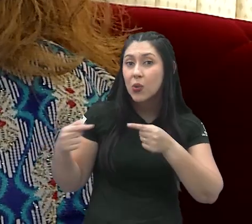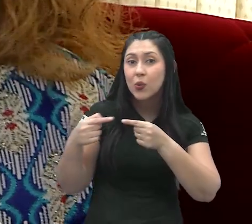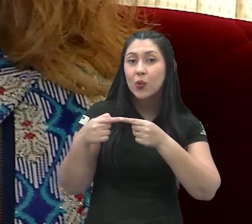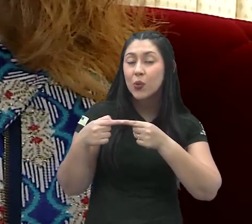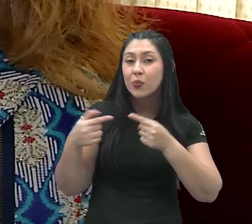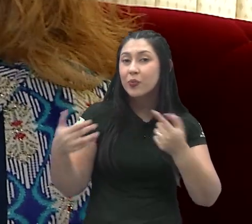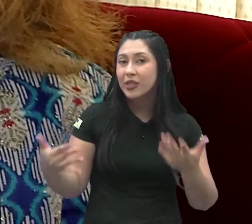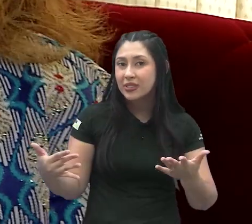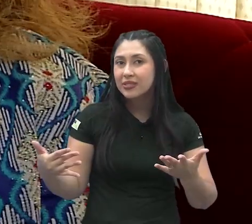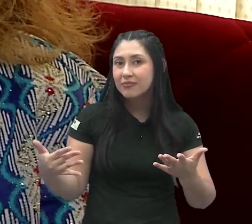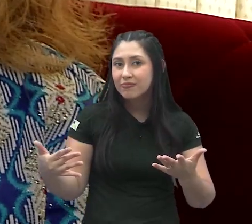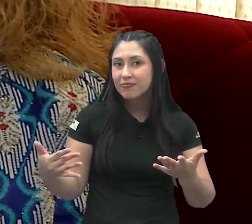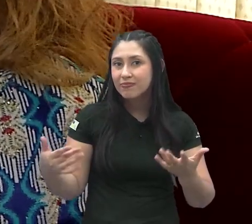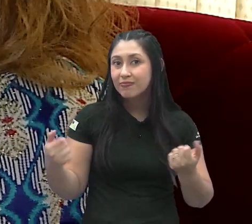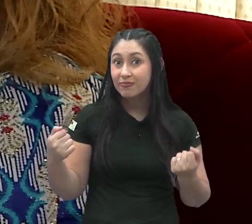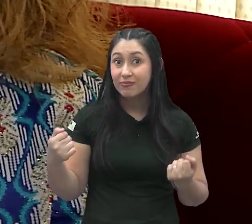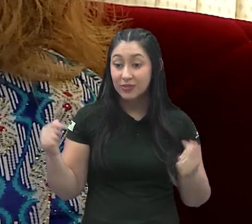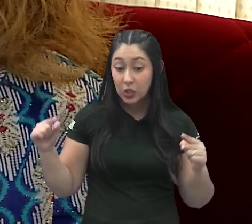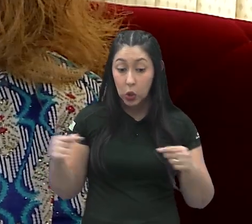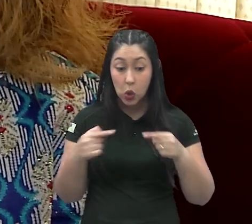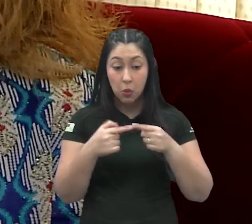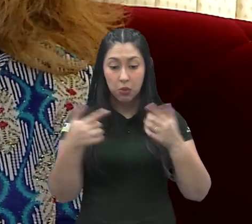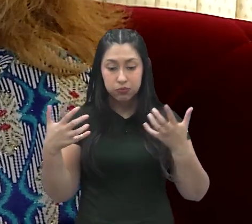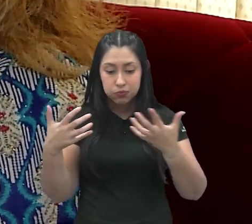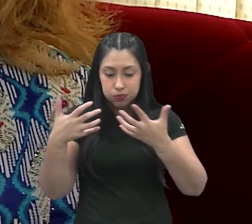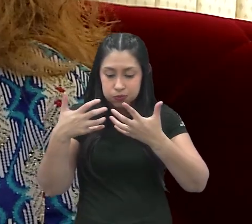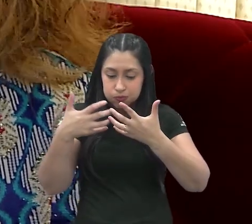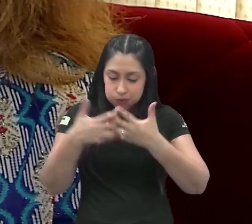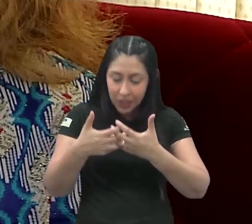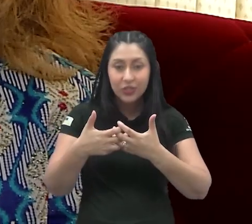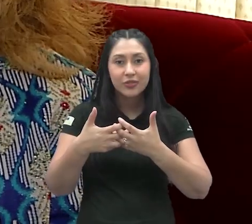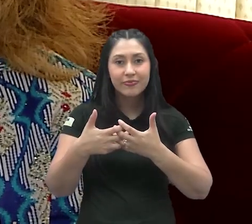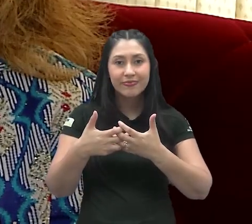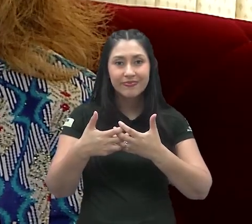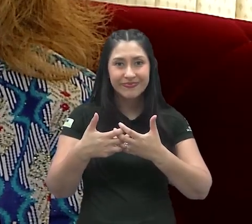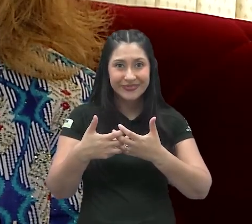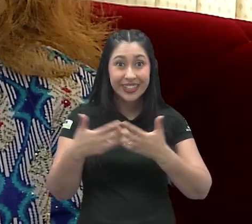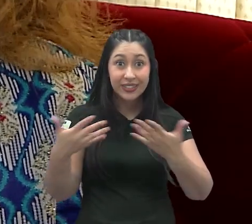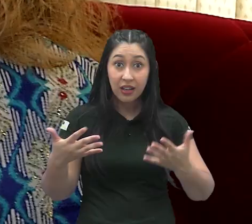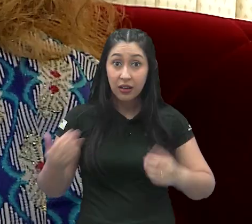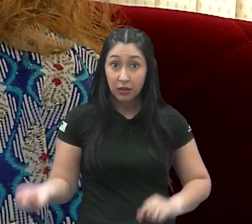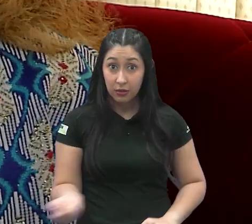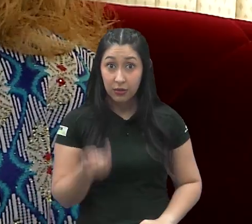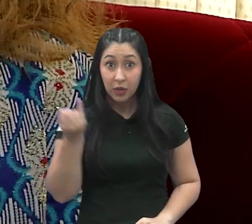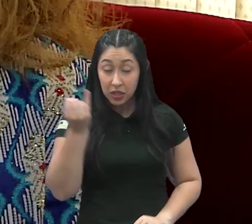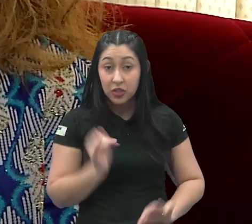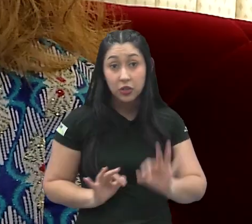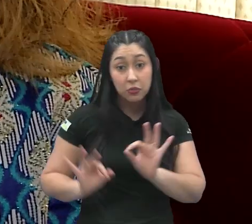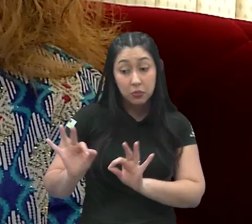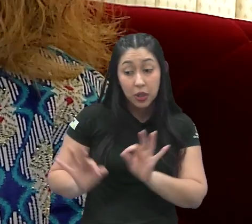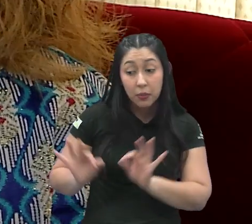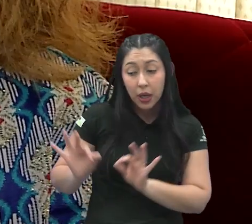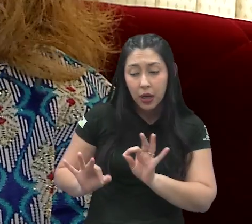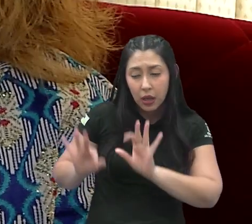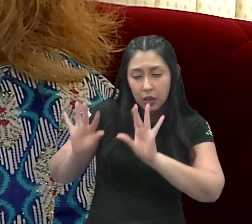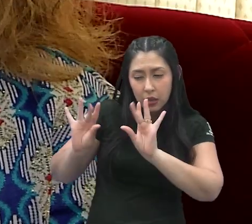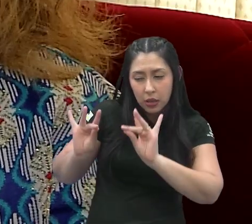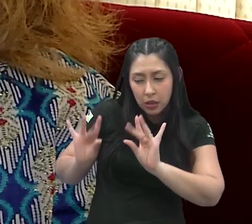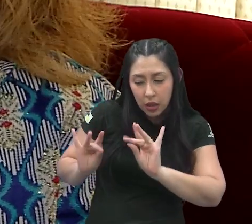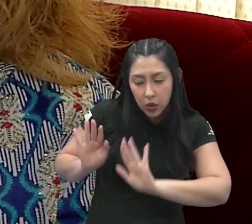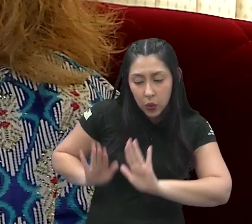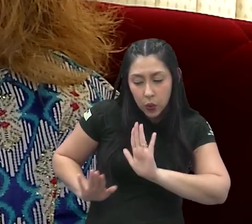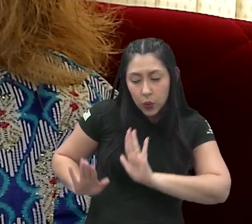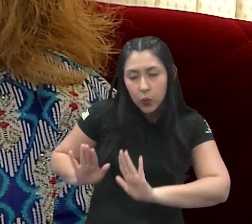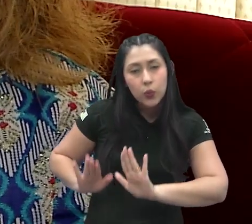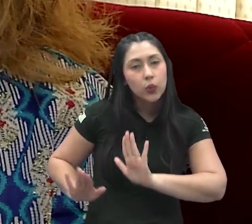que é mais possível para mim, que se encaixa melhor na minha agenda? Então, é importante que a gente elabore com